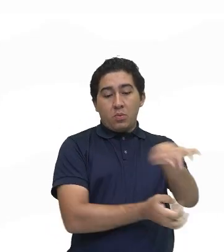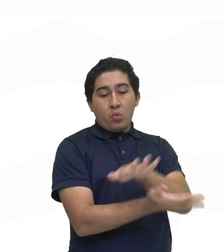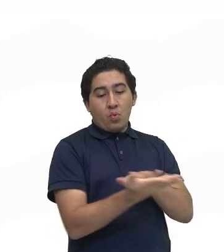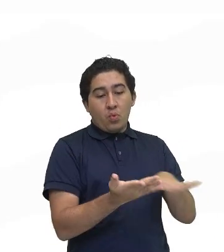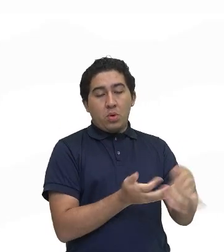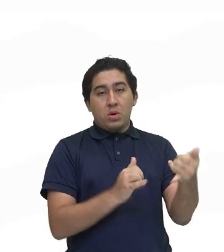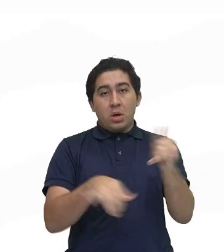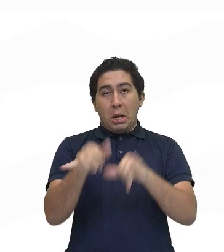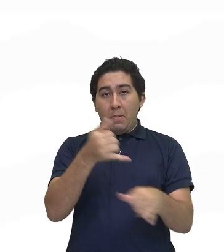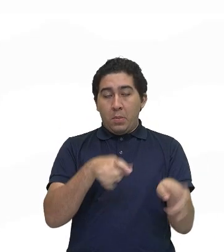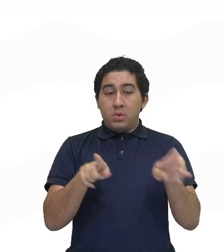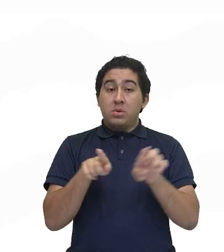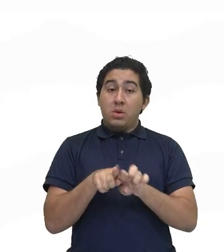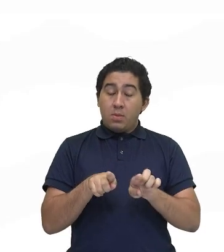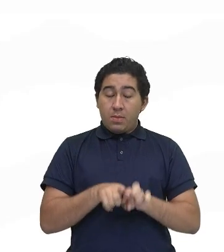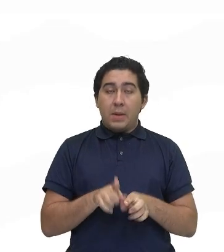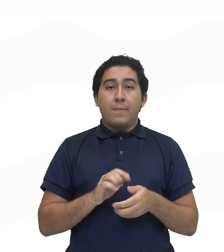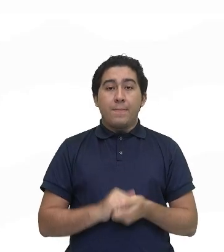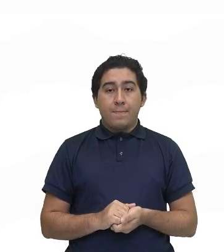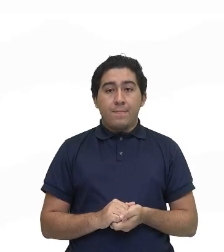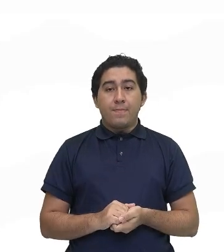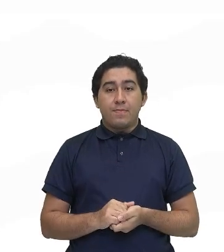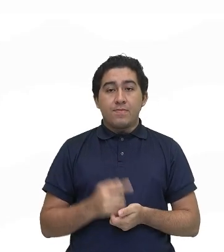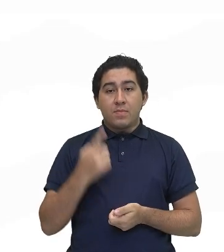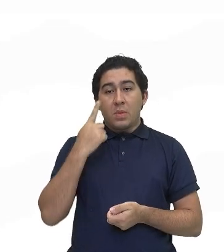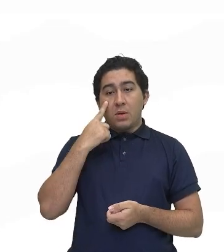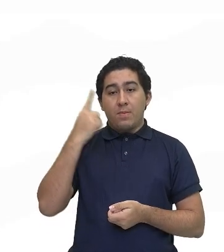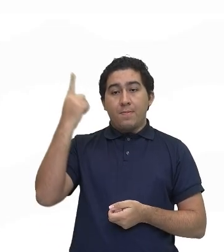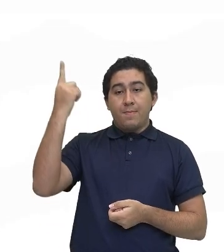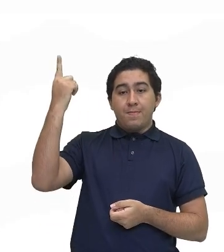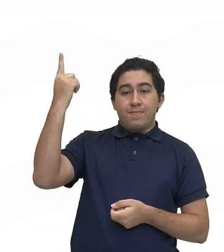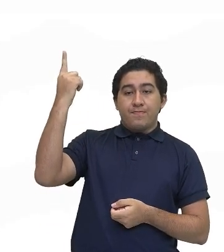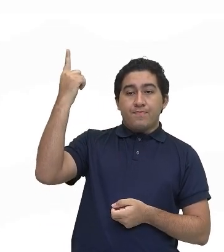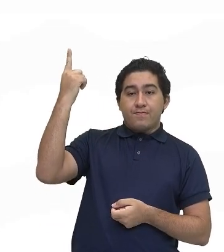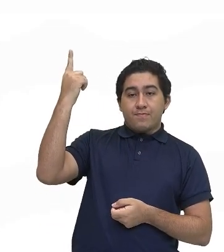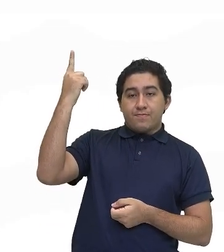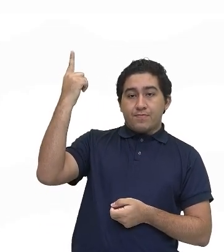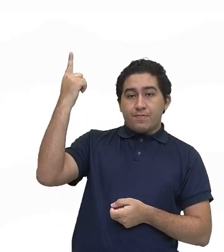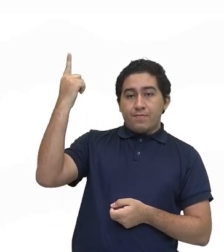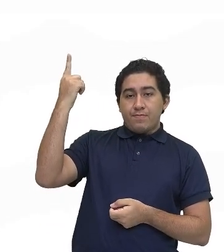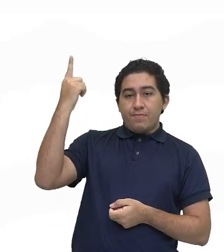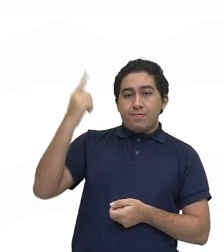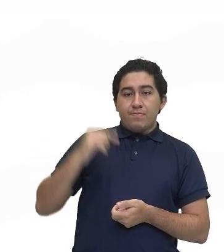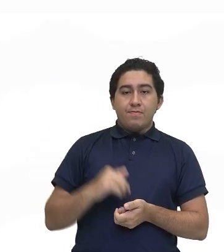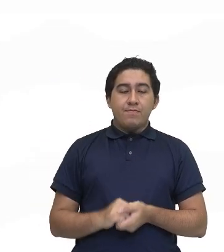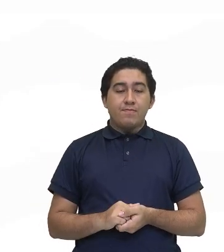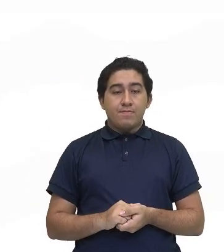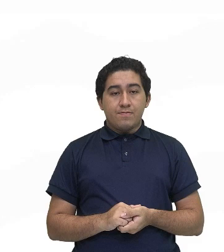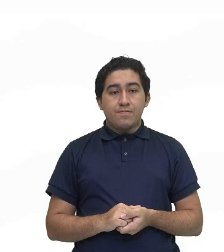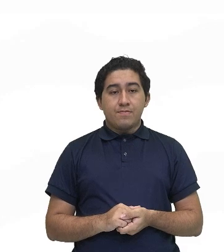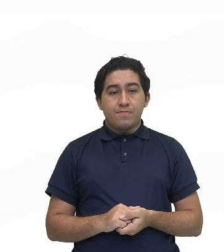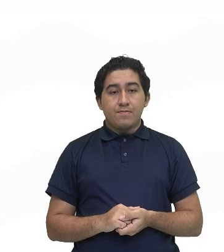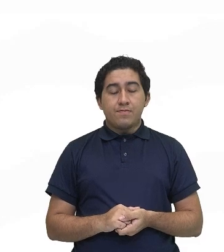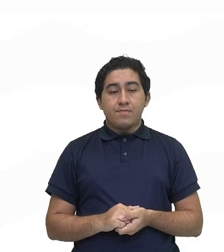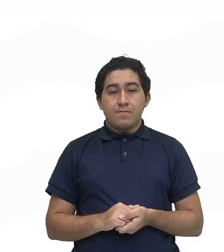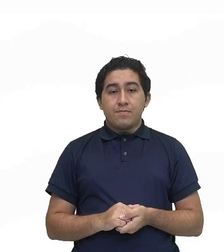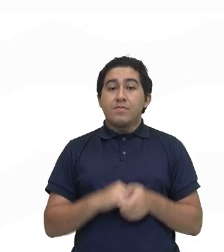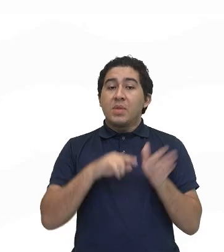dos corpos celestes, como nós estamos vendo aqui, ó, essa imagem.